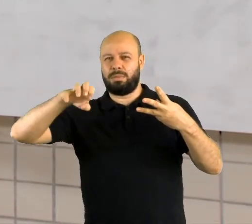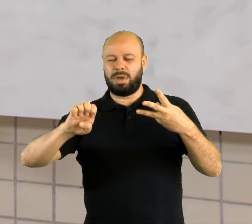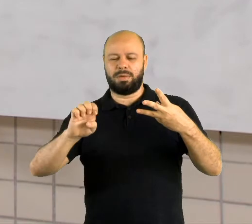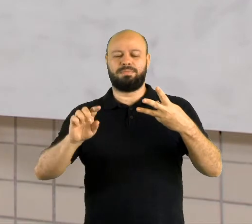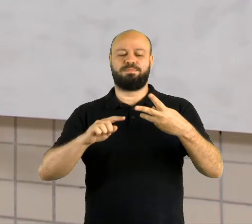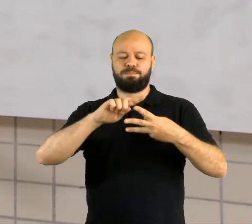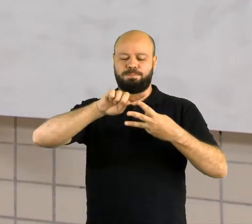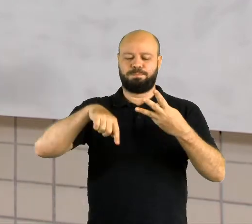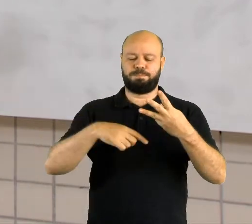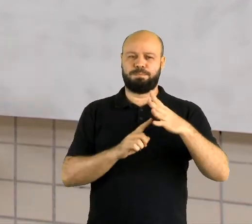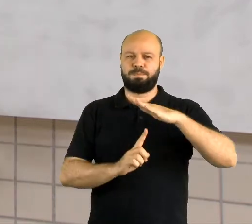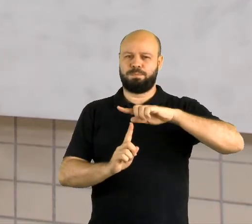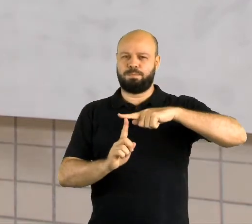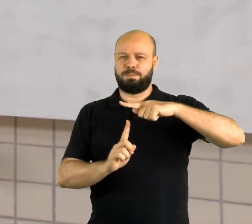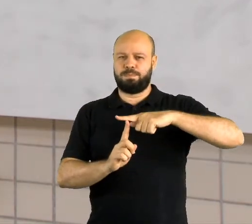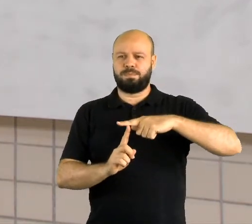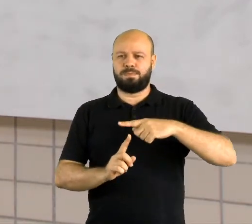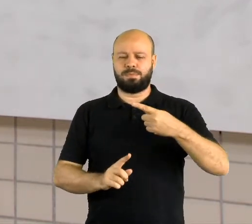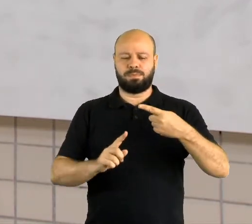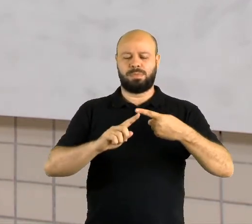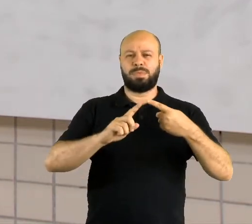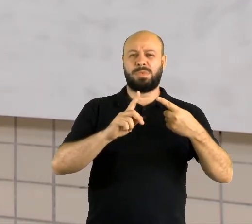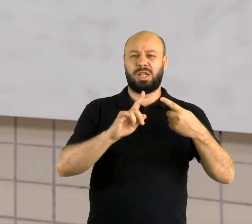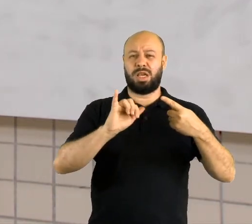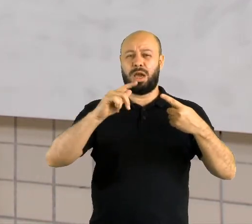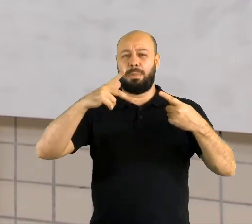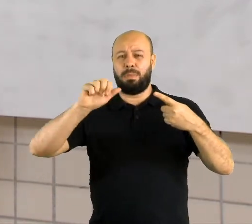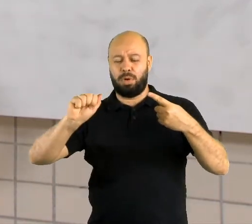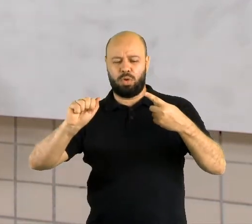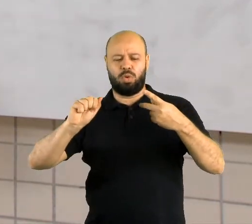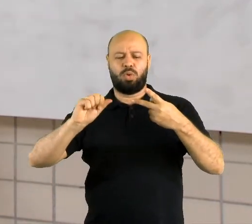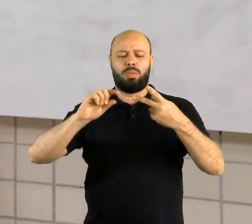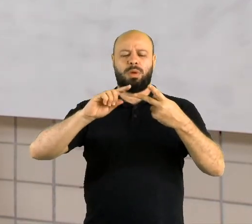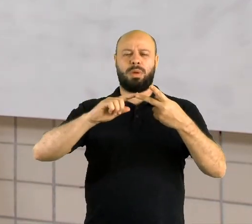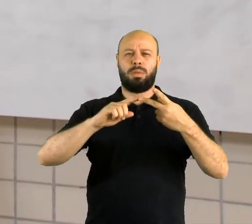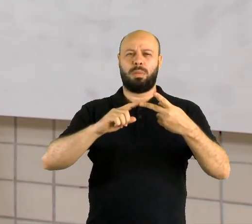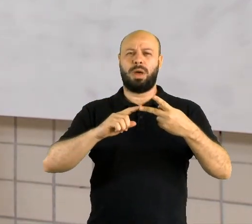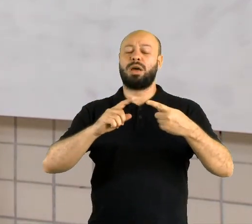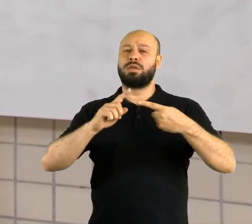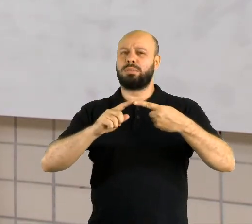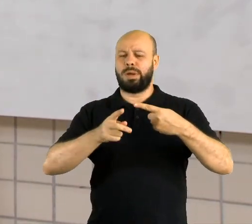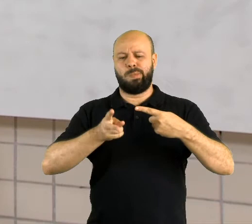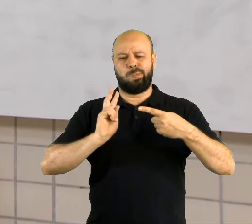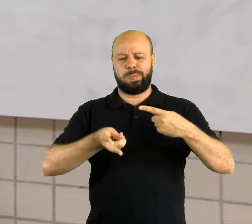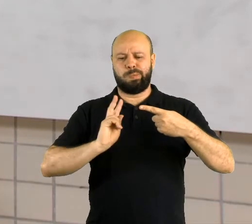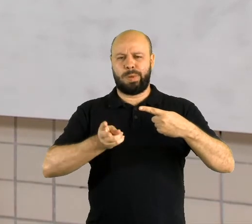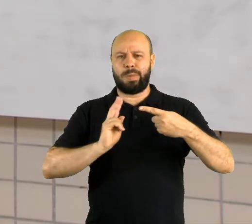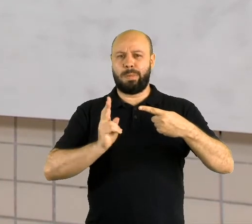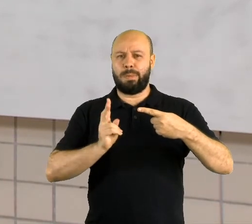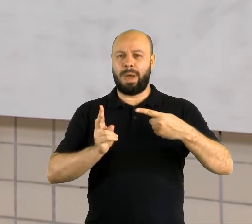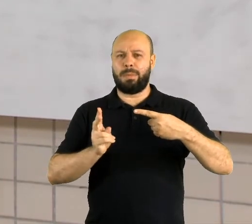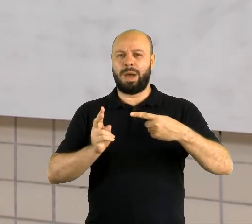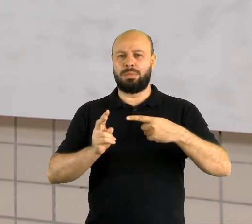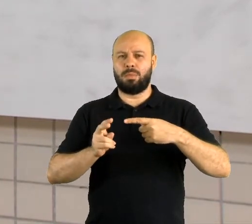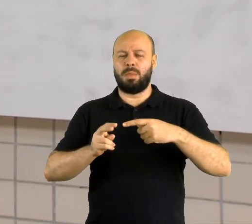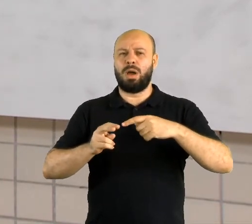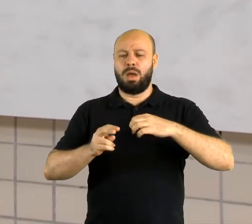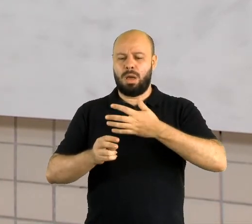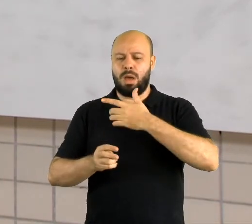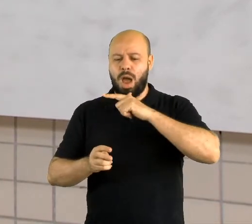tipos. Mata de igapó, que permanece o ano todo dentro d'água, de